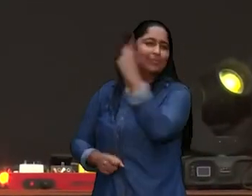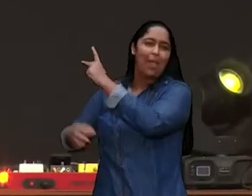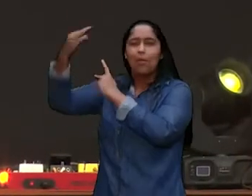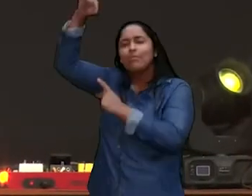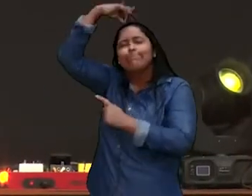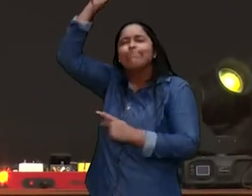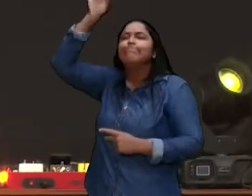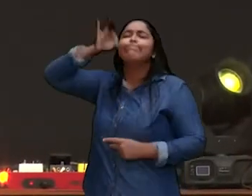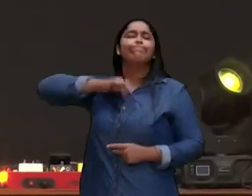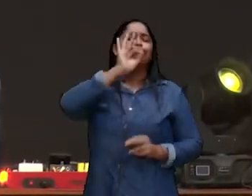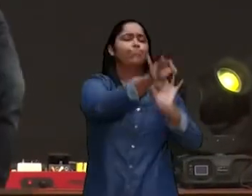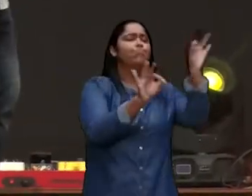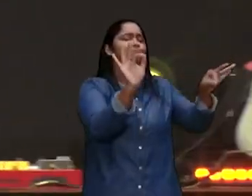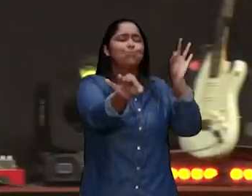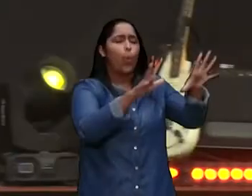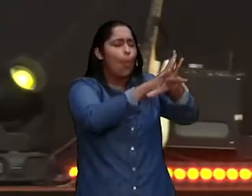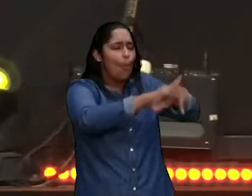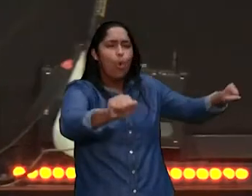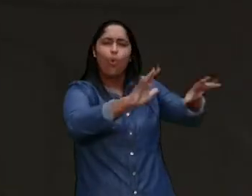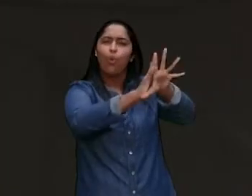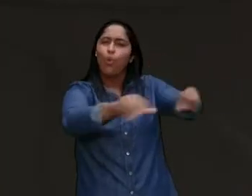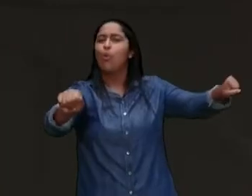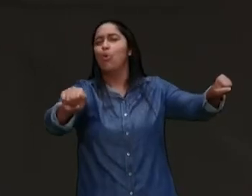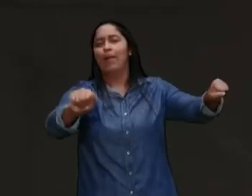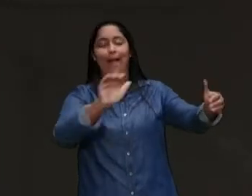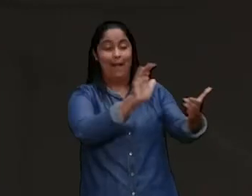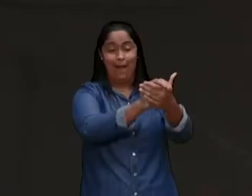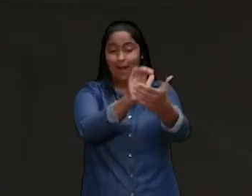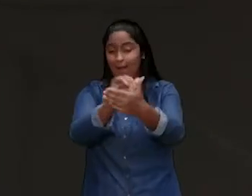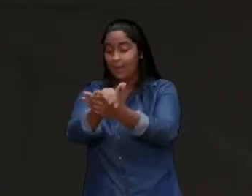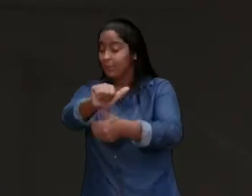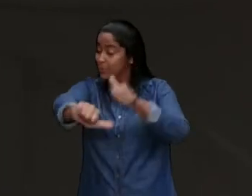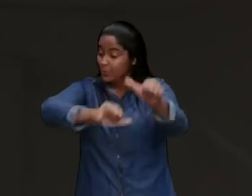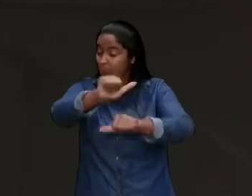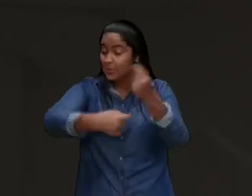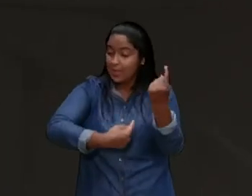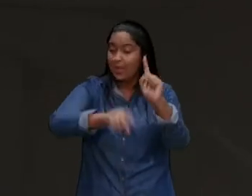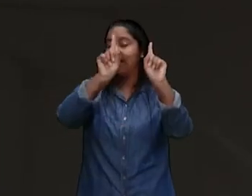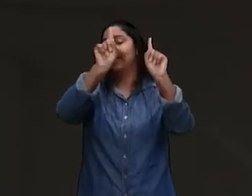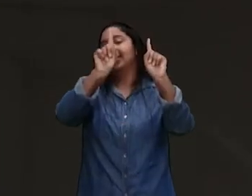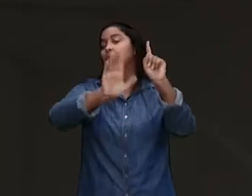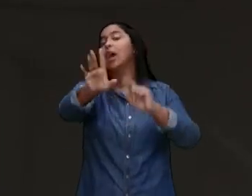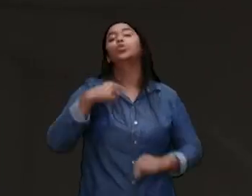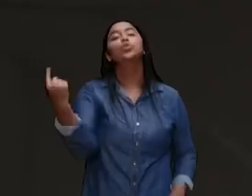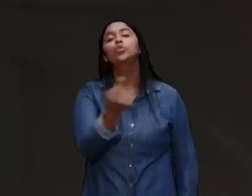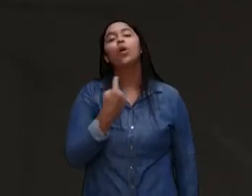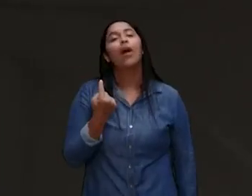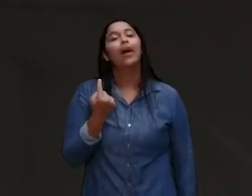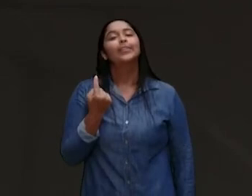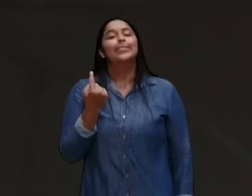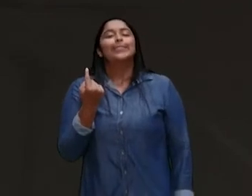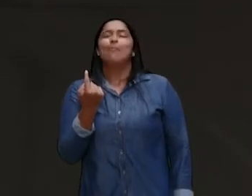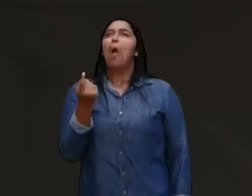cura na vida de alguém que eu seja restaurador de casamento mas não a gente tá tão preocupado com